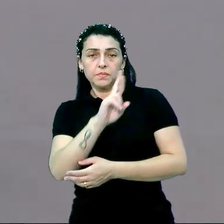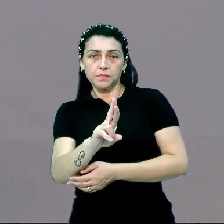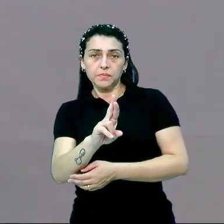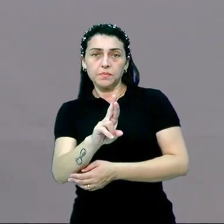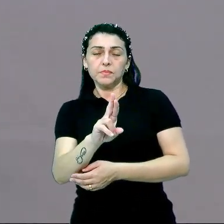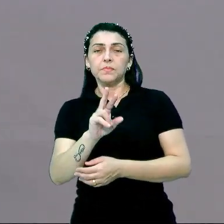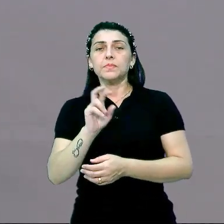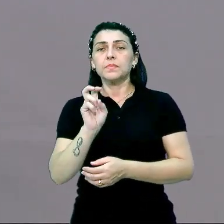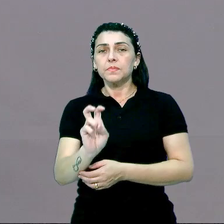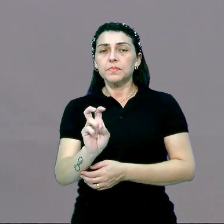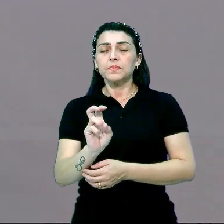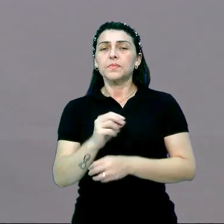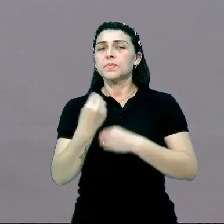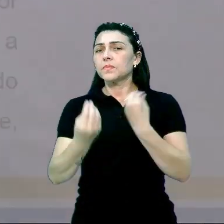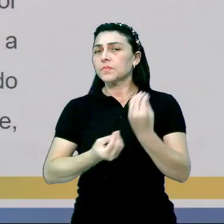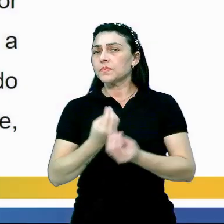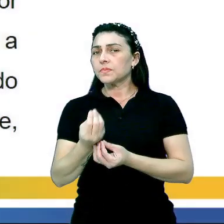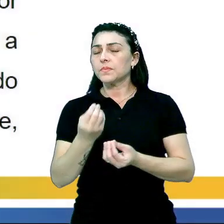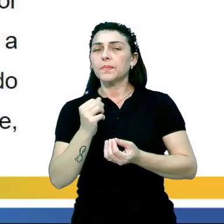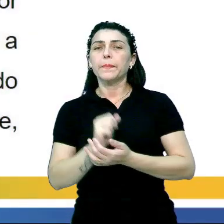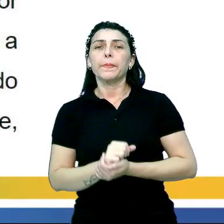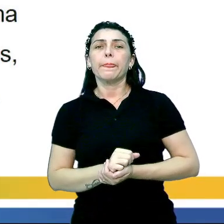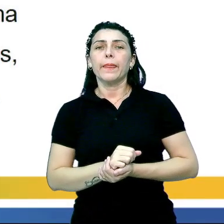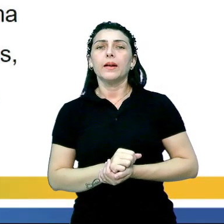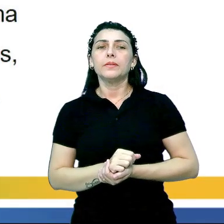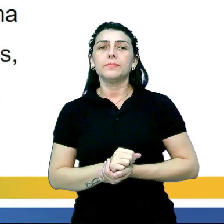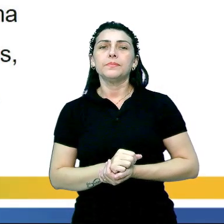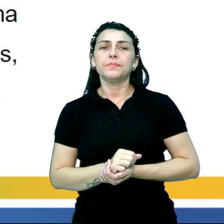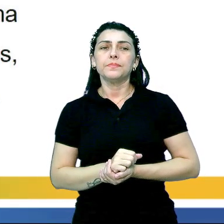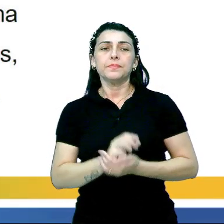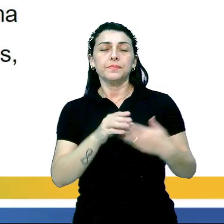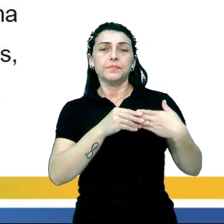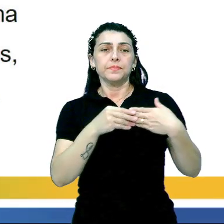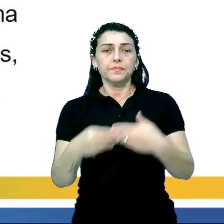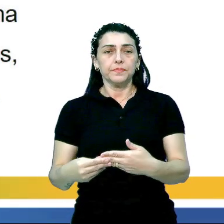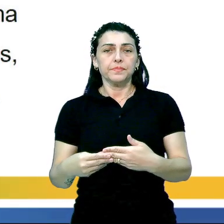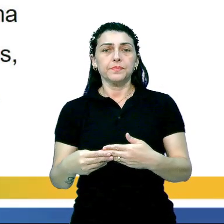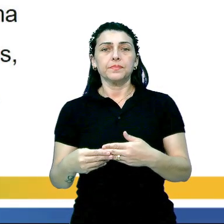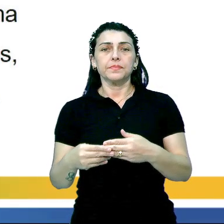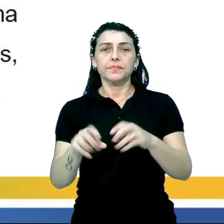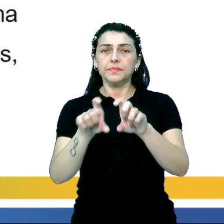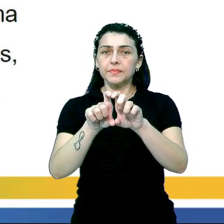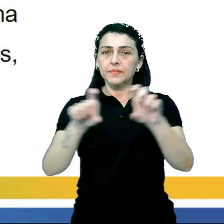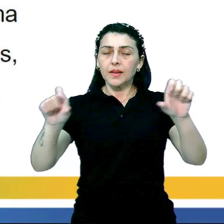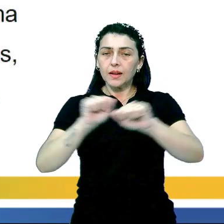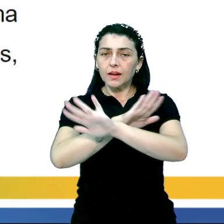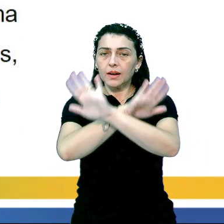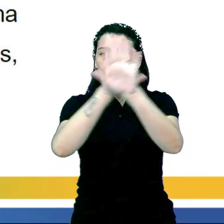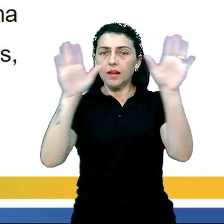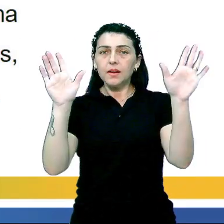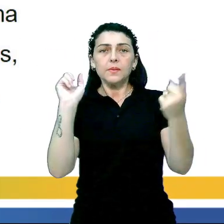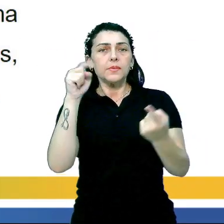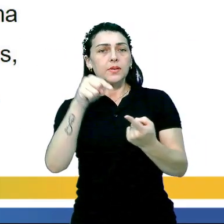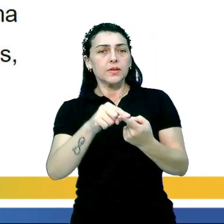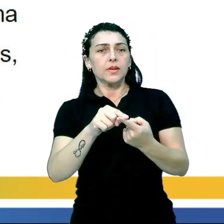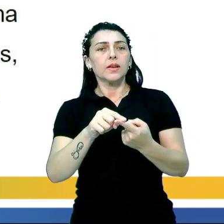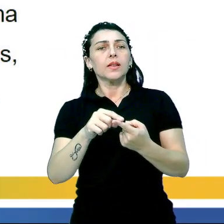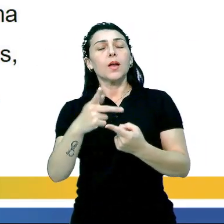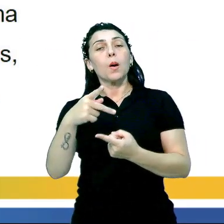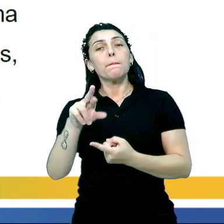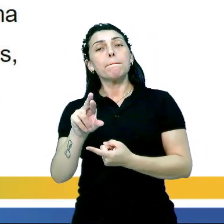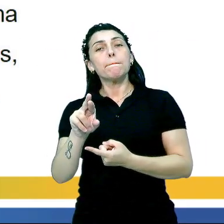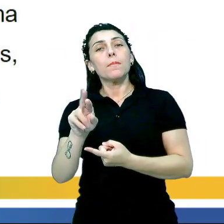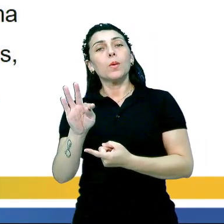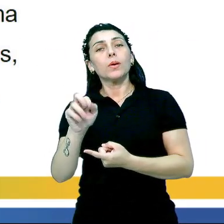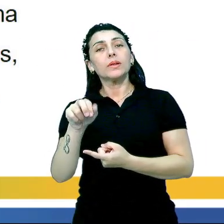número 5. E como é que ficaria isso, professora? E aí eu trouxe aqui para ficar de forma mais clara, coloquei o portanto em